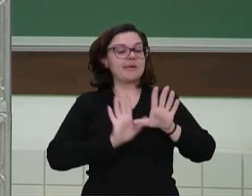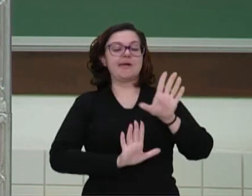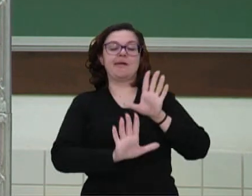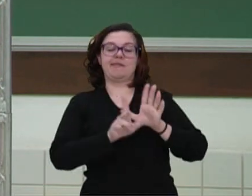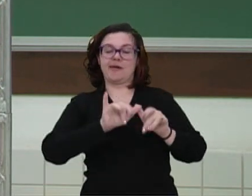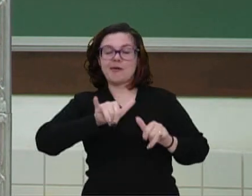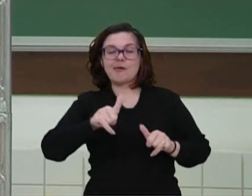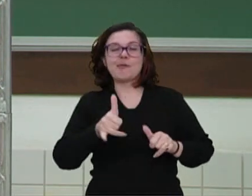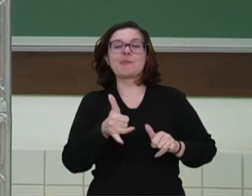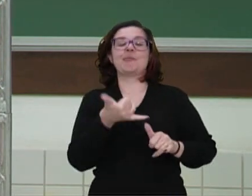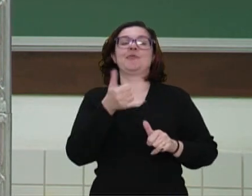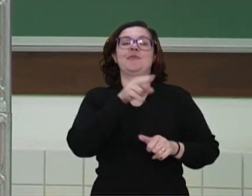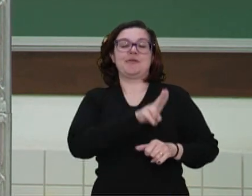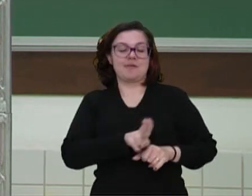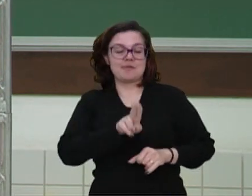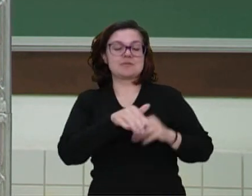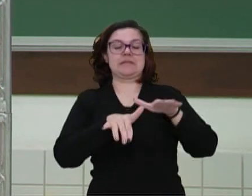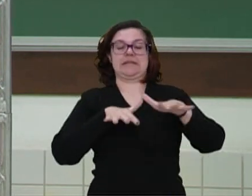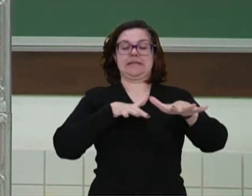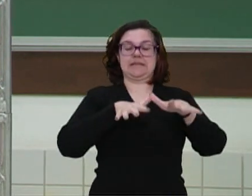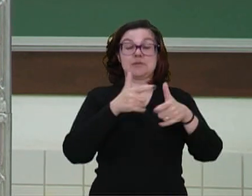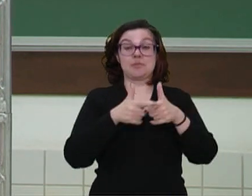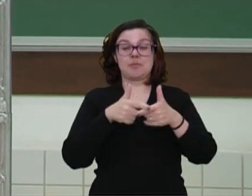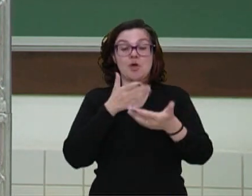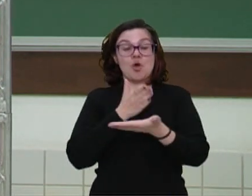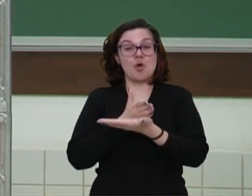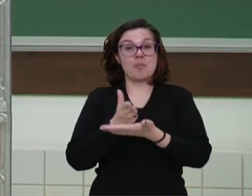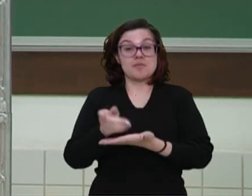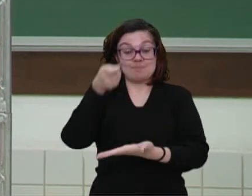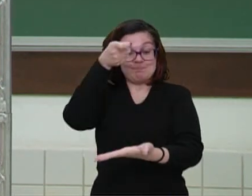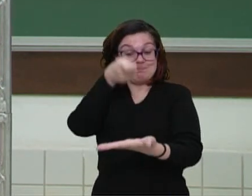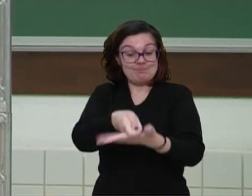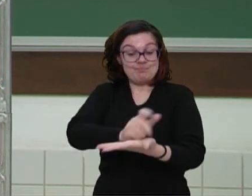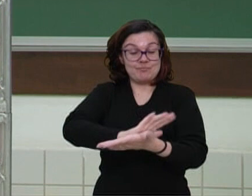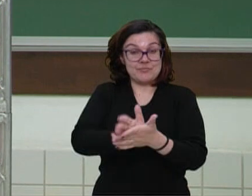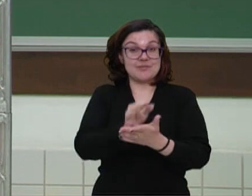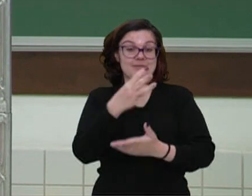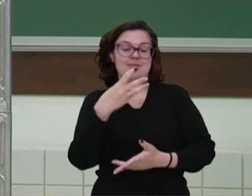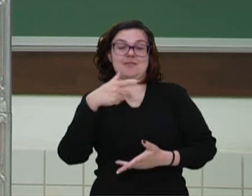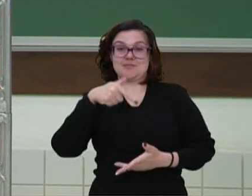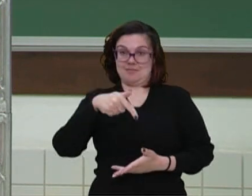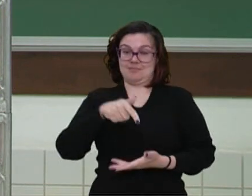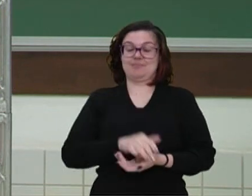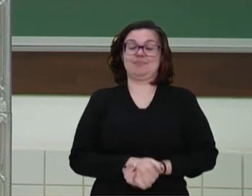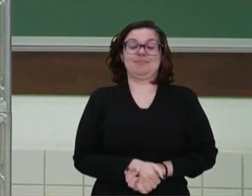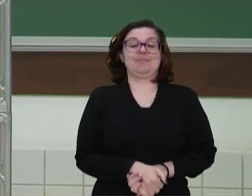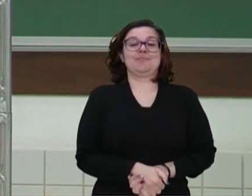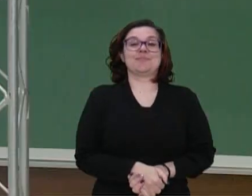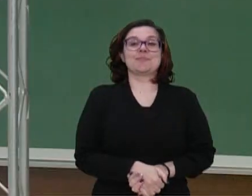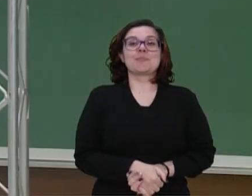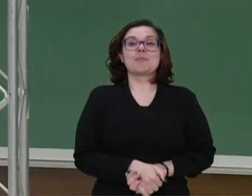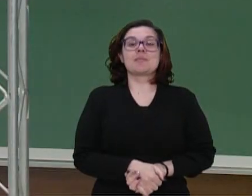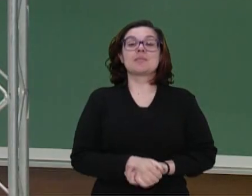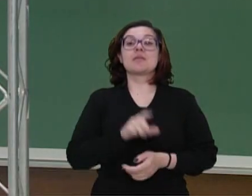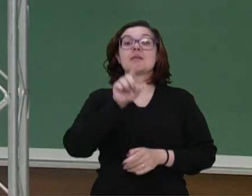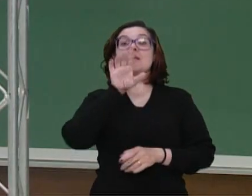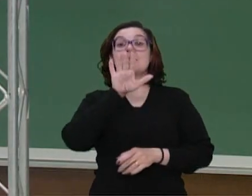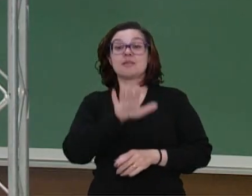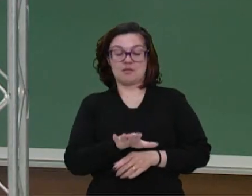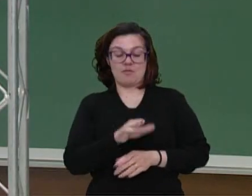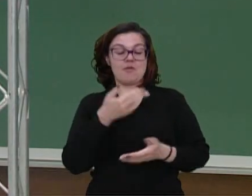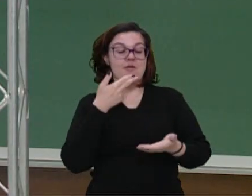ele vai criar, inclusive, para instituir a ditadura do Estado Novo em 37. A Carta